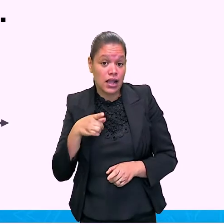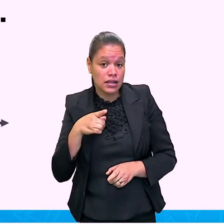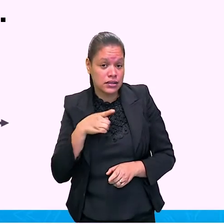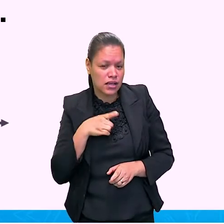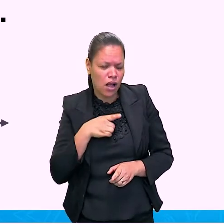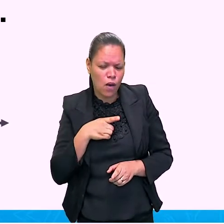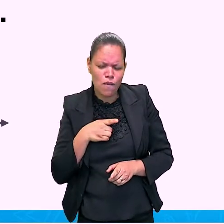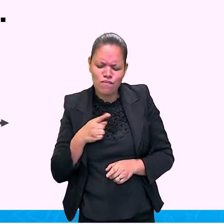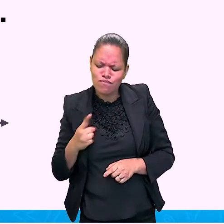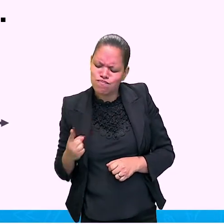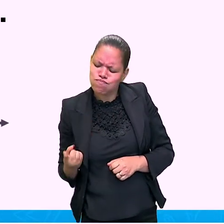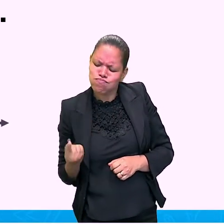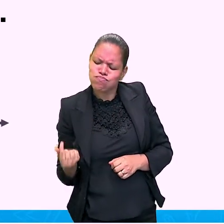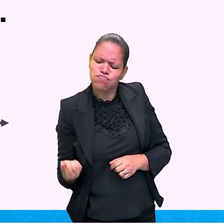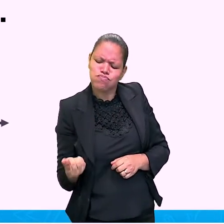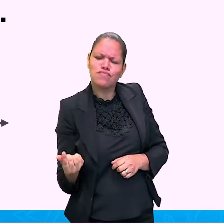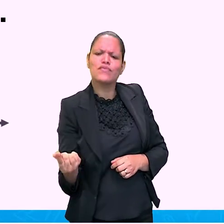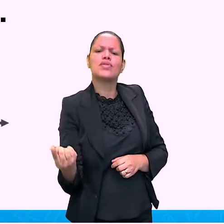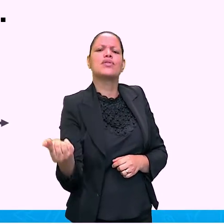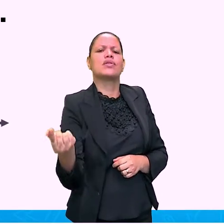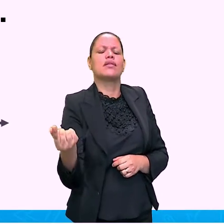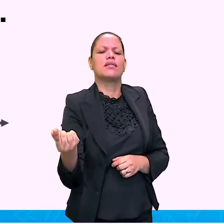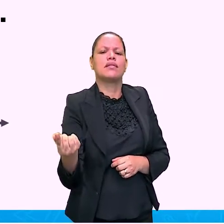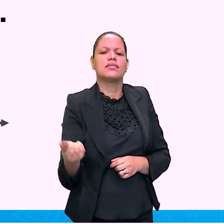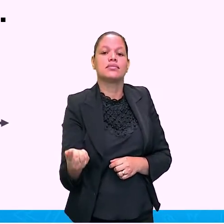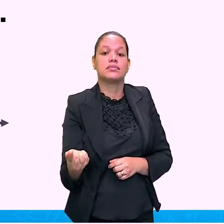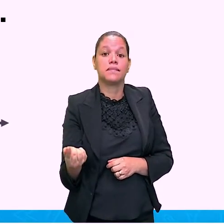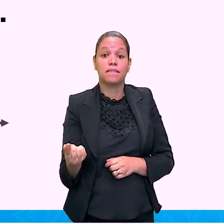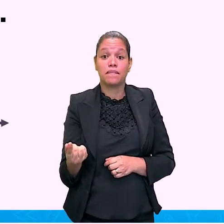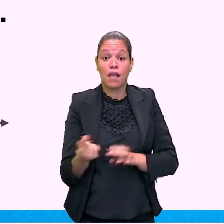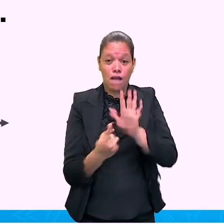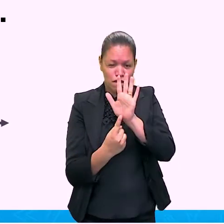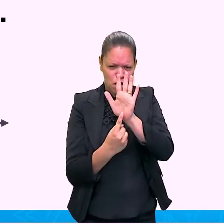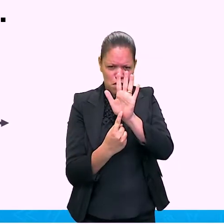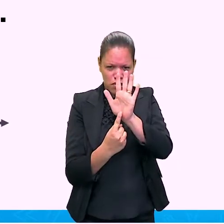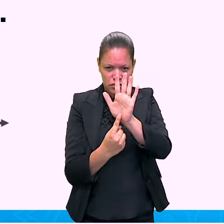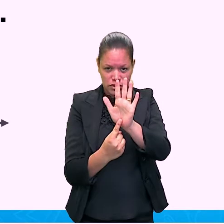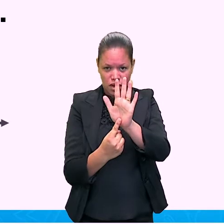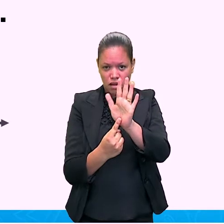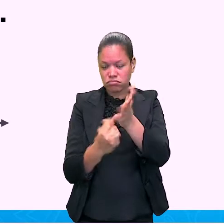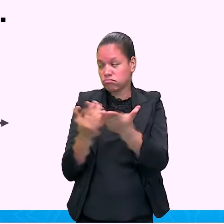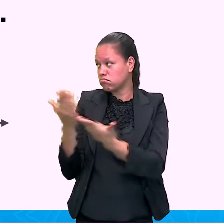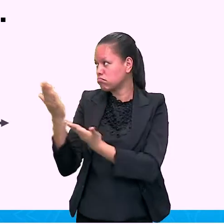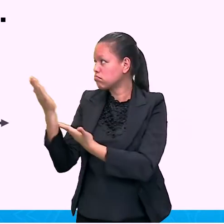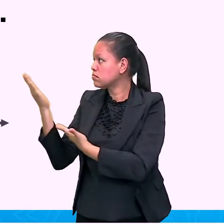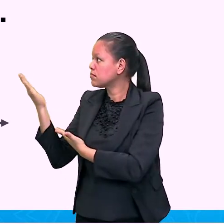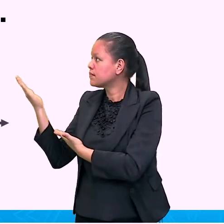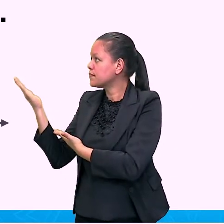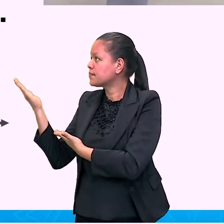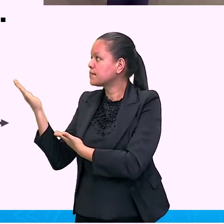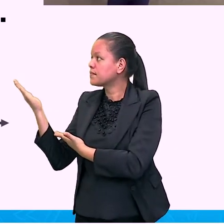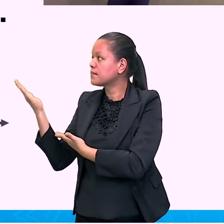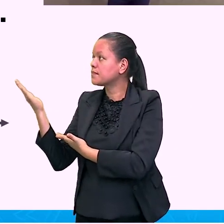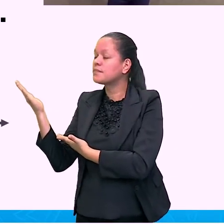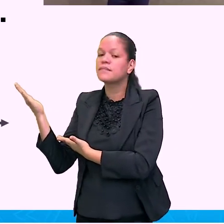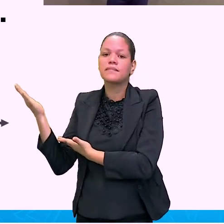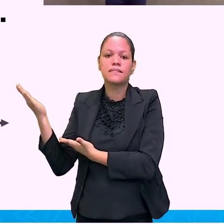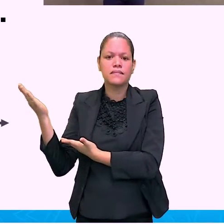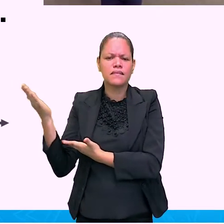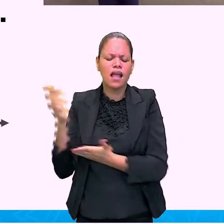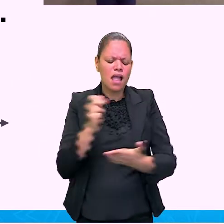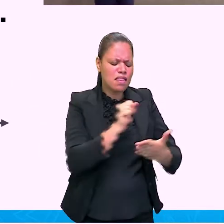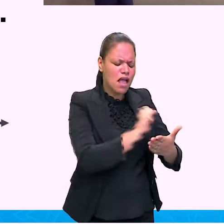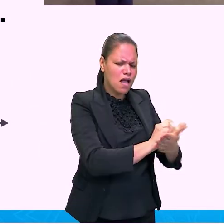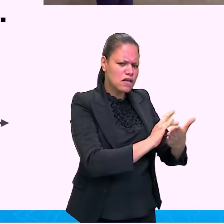infinitas. Então eu trouxe para você aqui, propriamente, um desenho. Quando você for fazer atividades, você vai encontrar desta